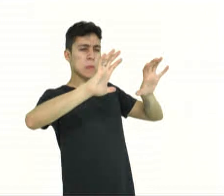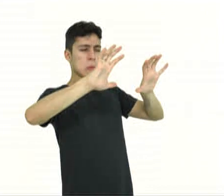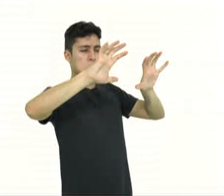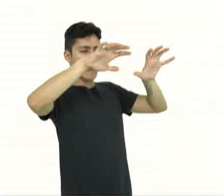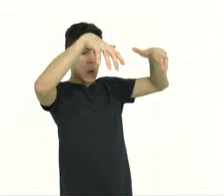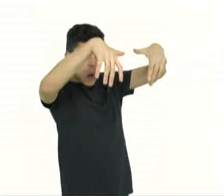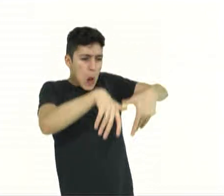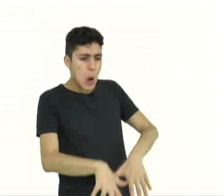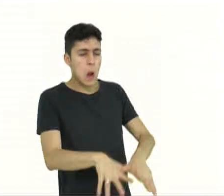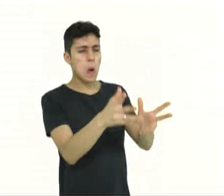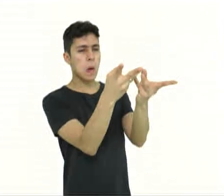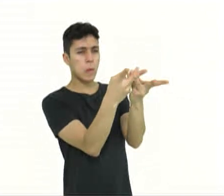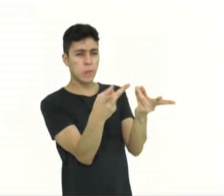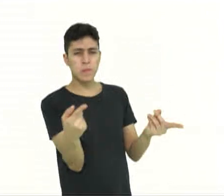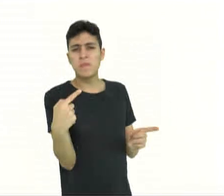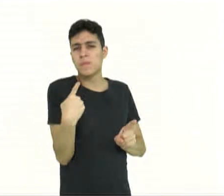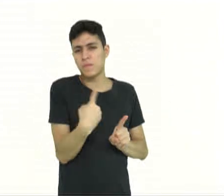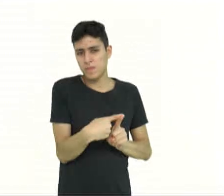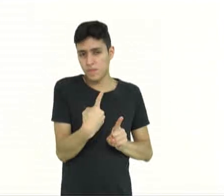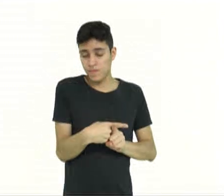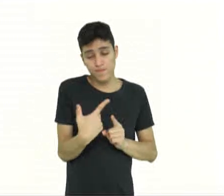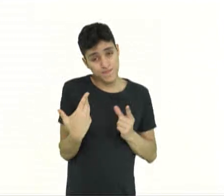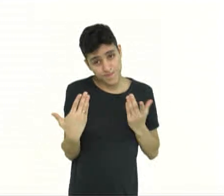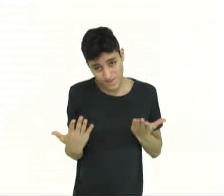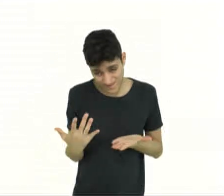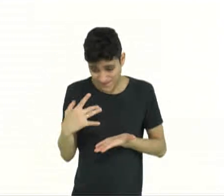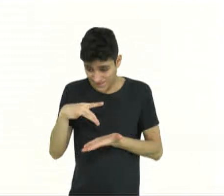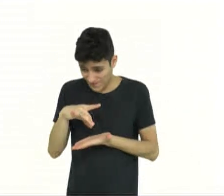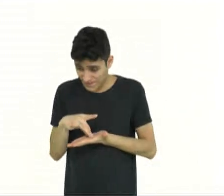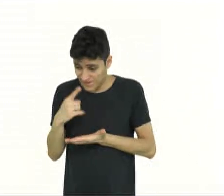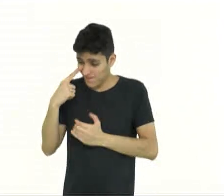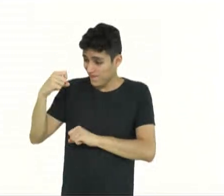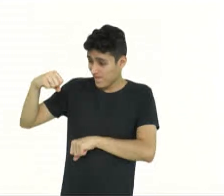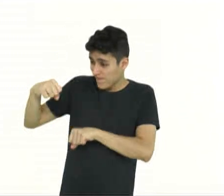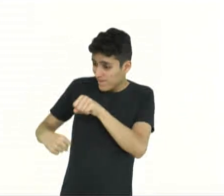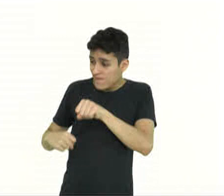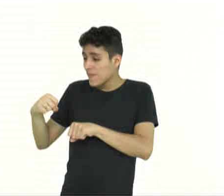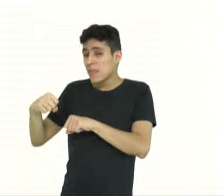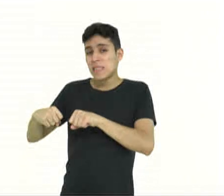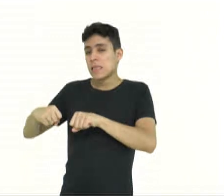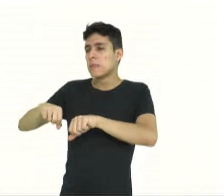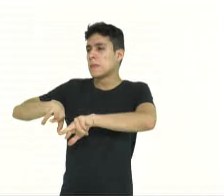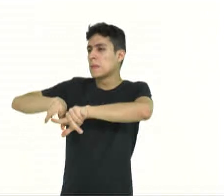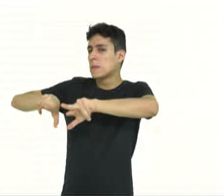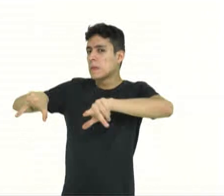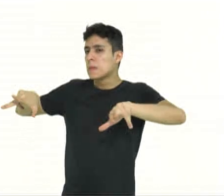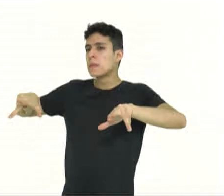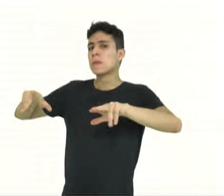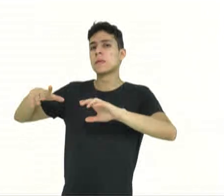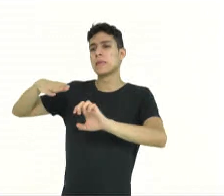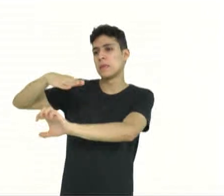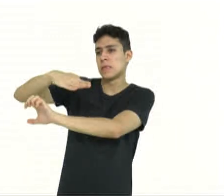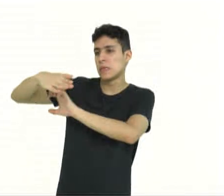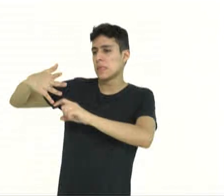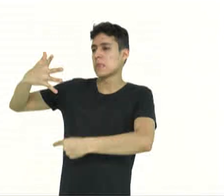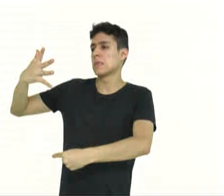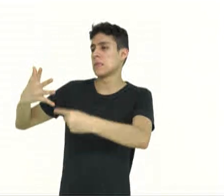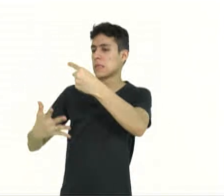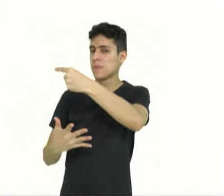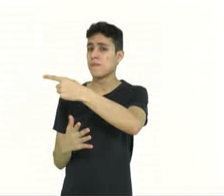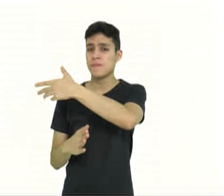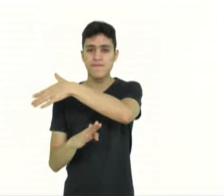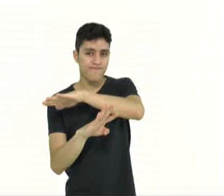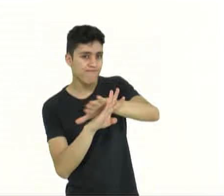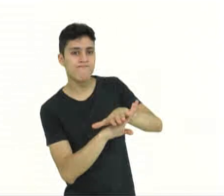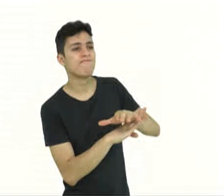saber que a indústria realmente, a industrialização do mundo contribuiu para esse derretimento lá. Indubitavelmente, ou com certeza, o aumento